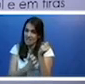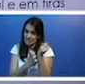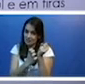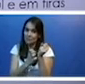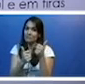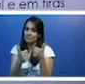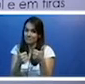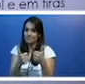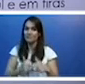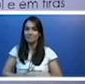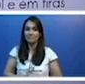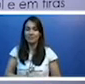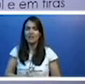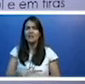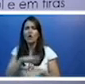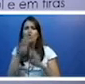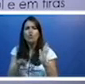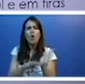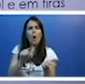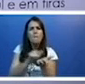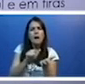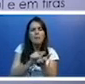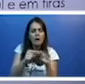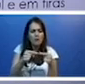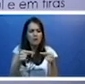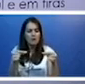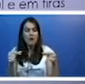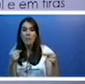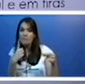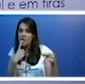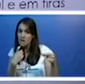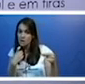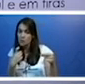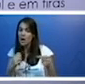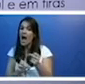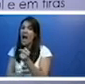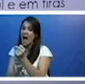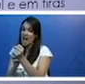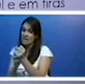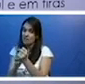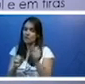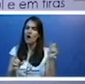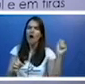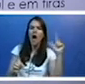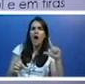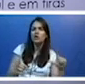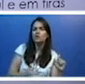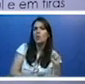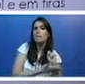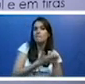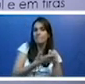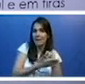um ácido. Todo papel que fica vermelho, ele é o ácido. A gente vai ver que quando o papel